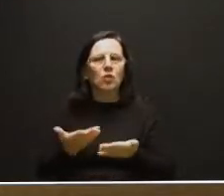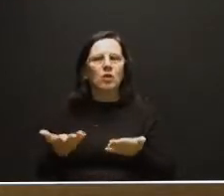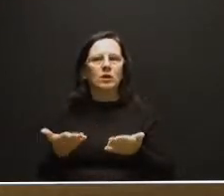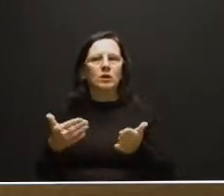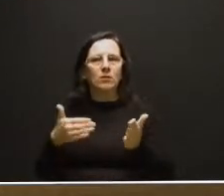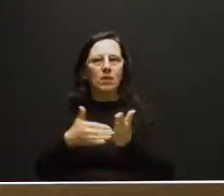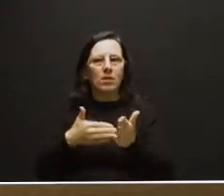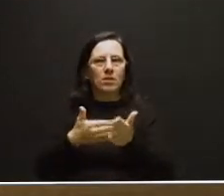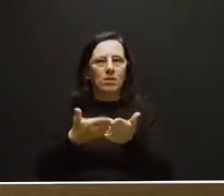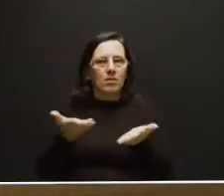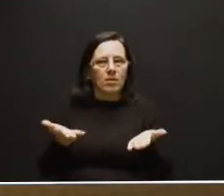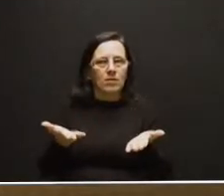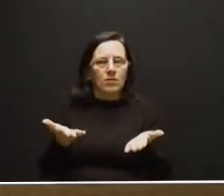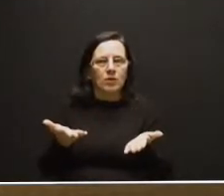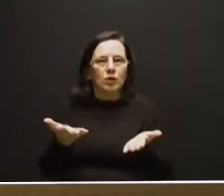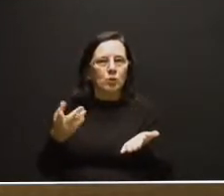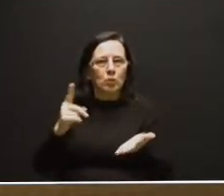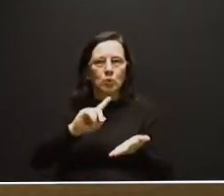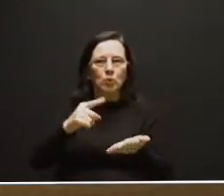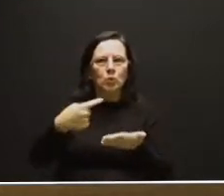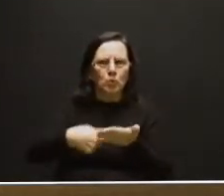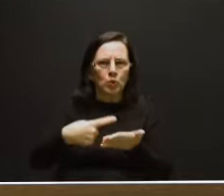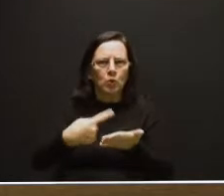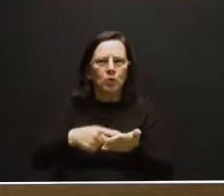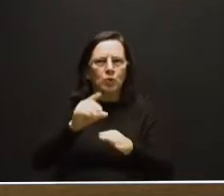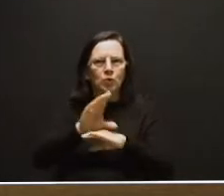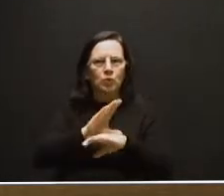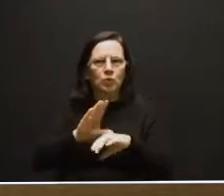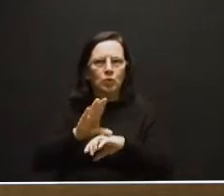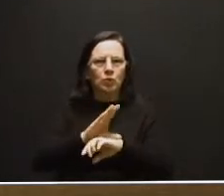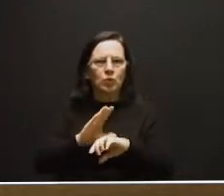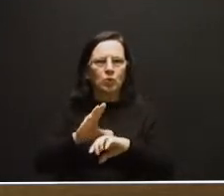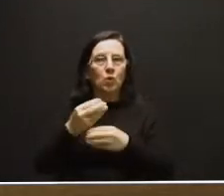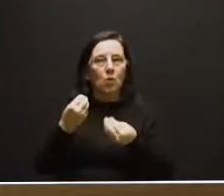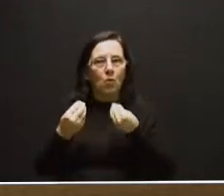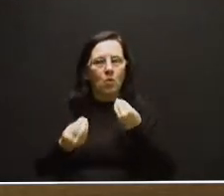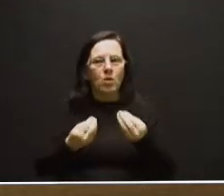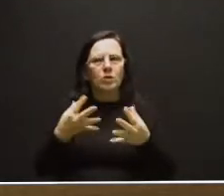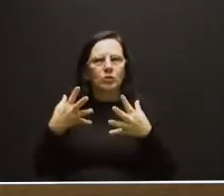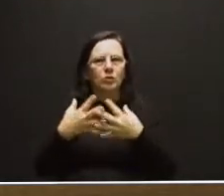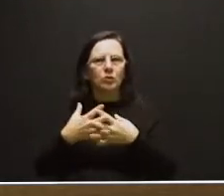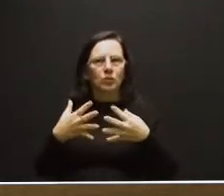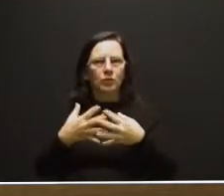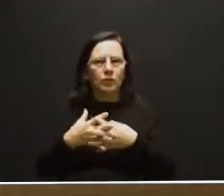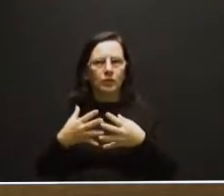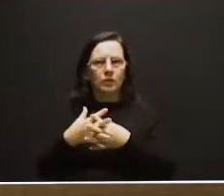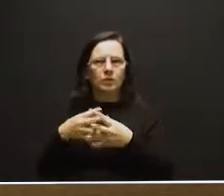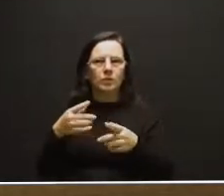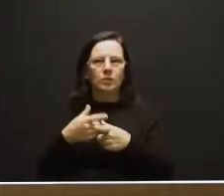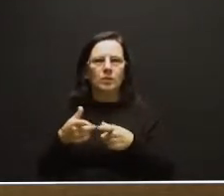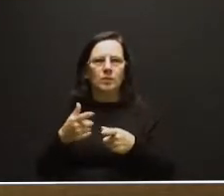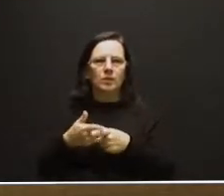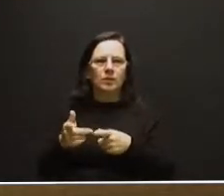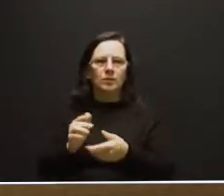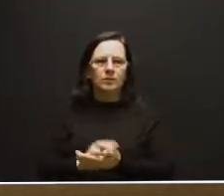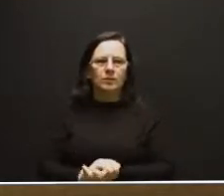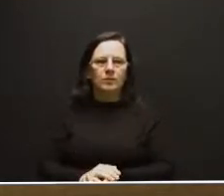do município quando se cumprir o mínimo constitucional olha o tamanho a dimensão do problema